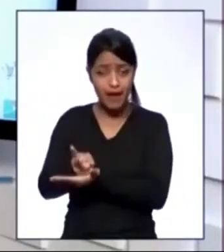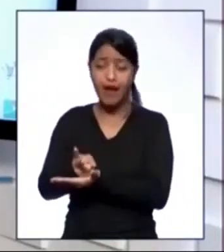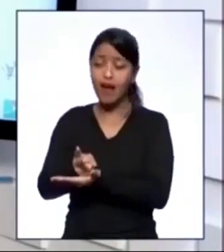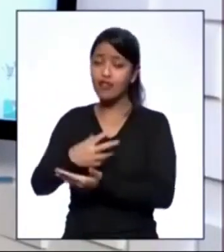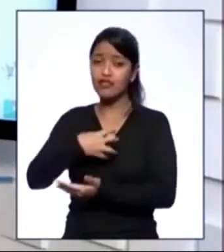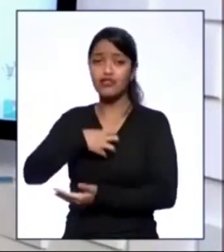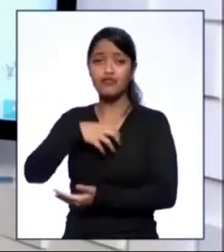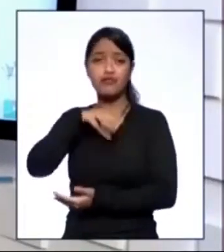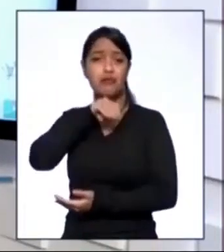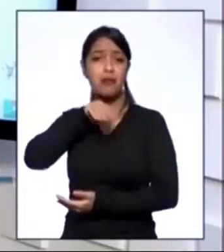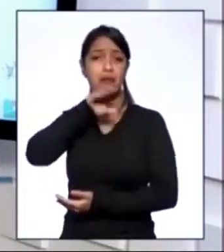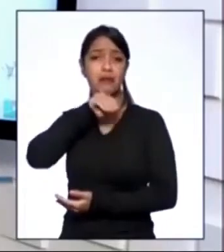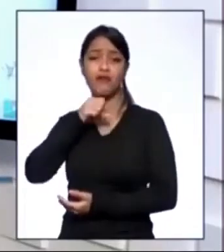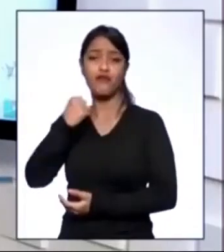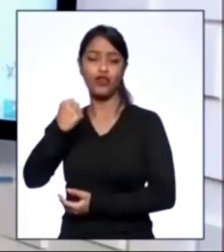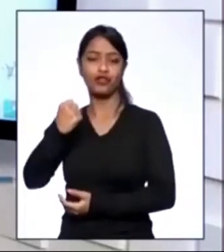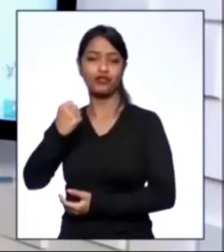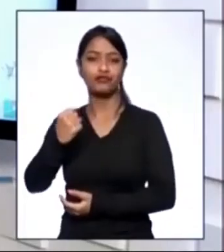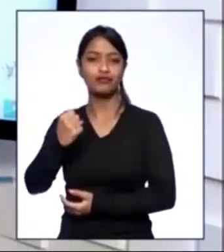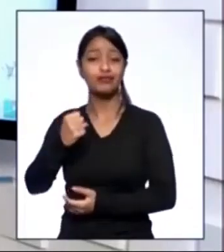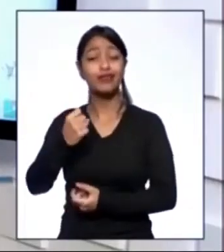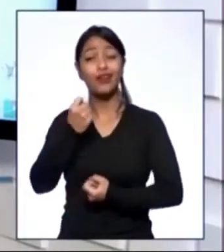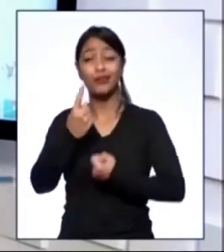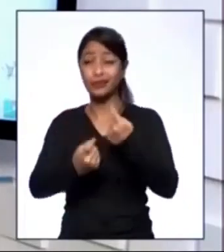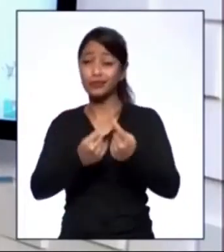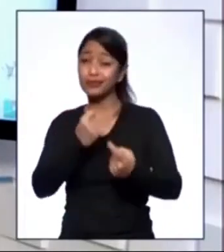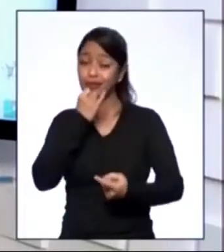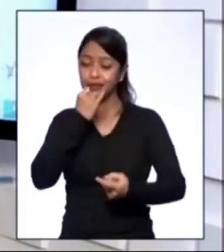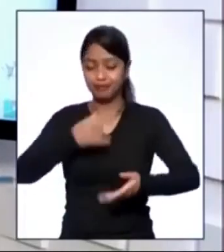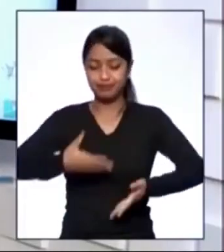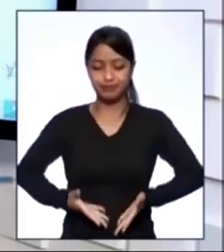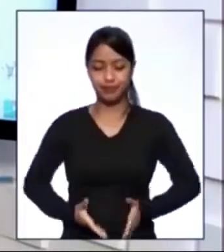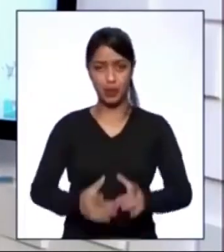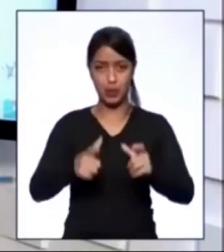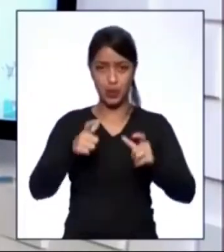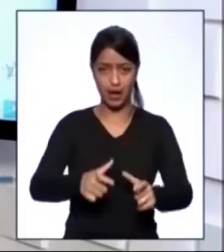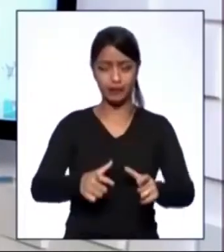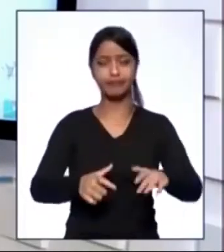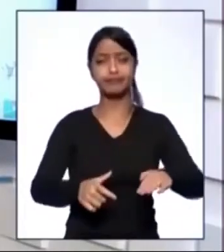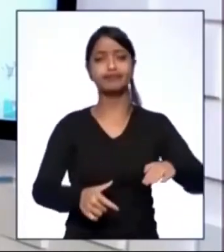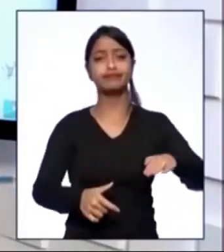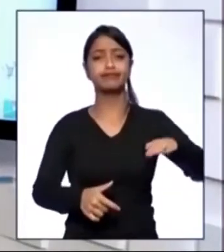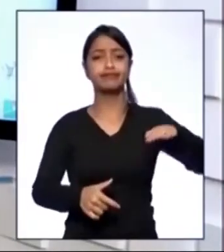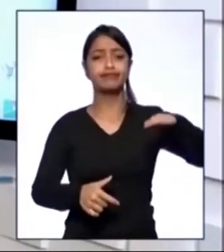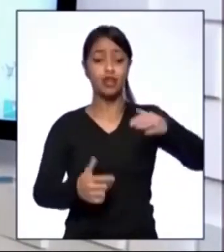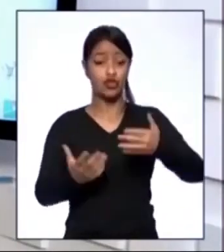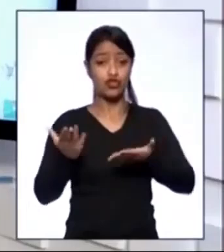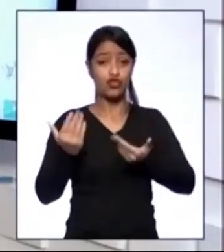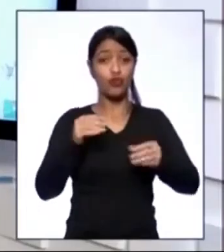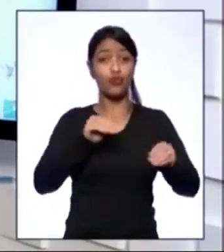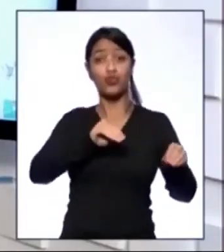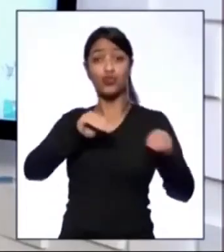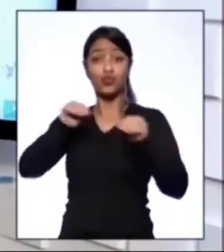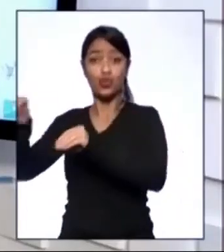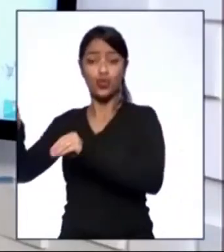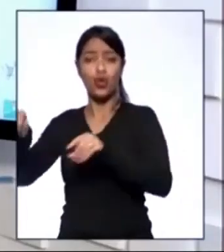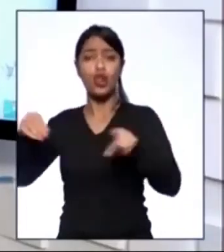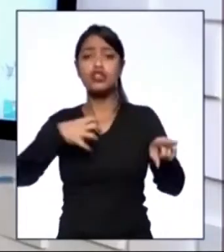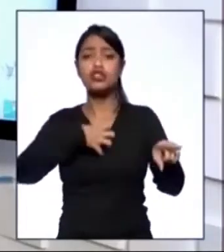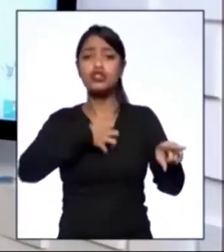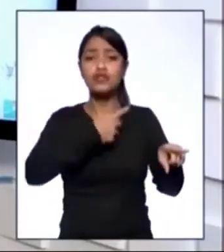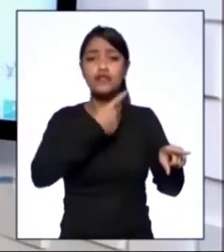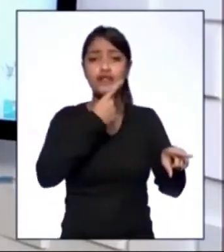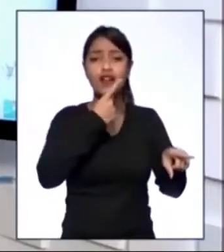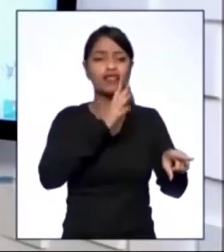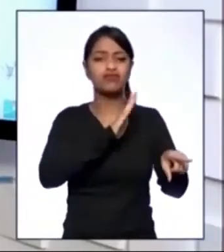pessoas nascem numa região e vão para outras ainda quando bem jovens. Aí elas acabam ficando sem o sotaque dessa região de uma forma tão nítida. Às